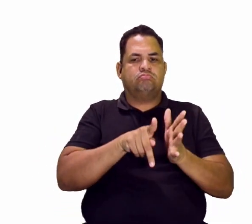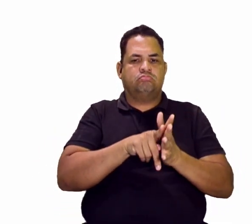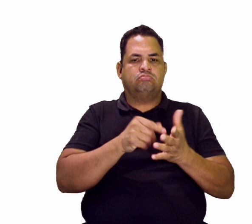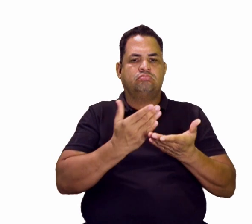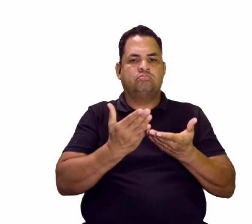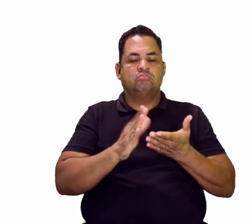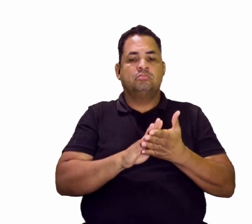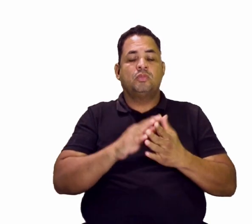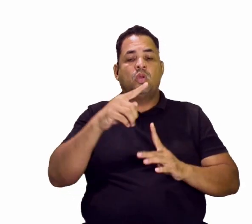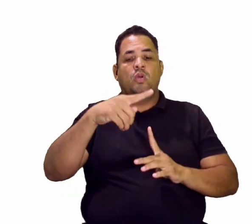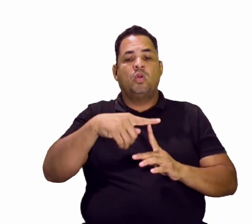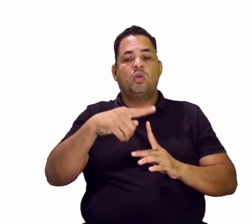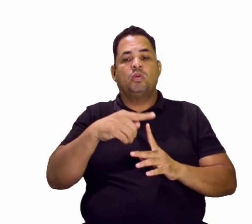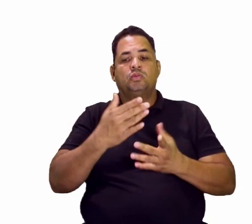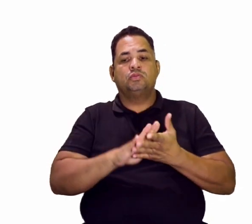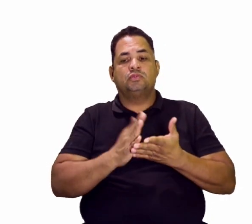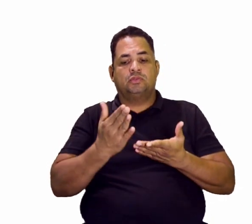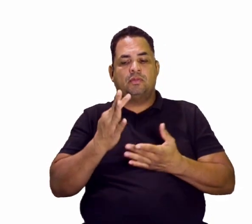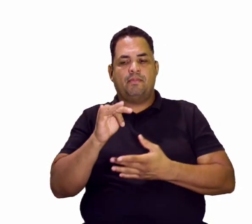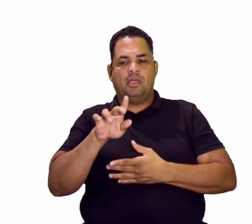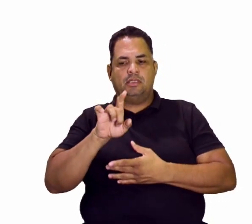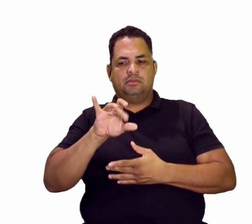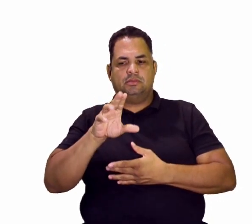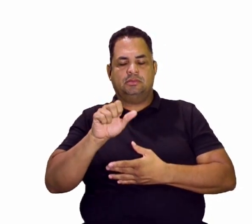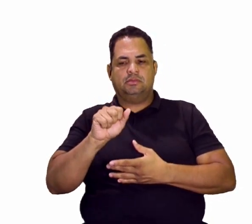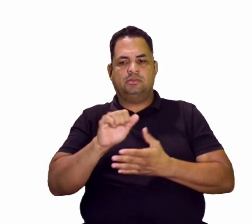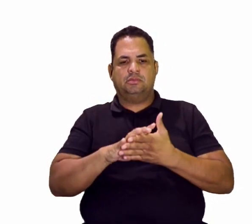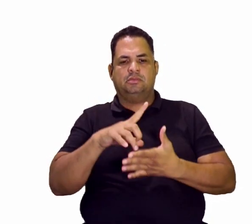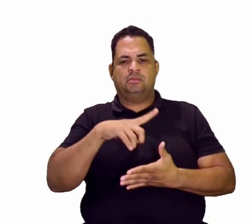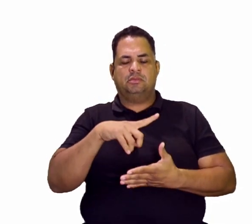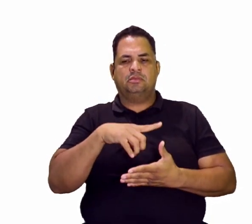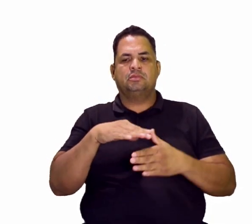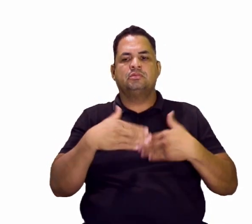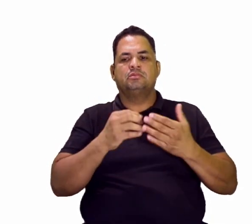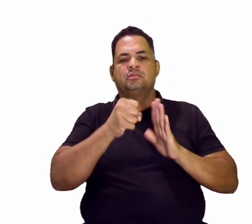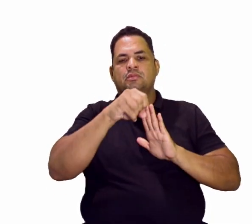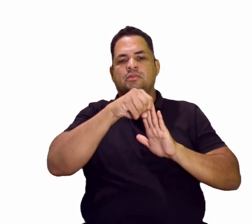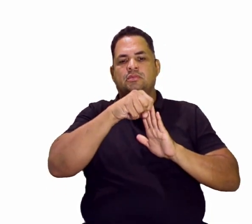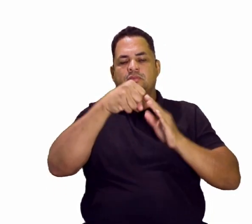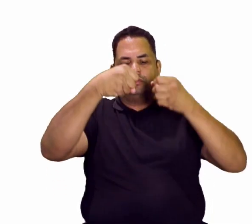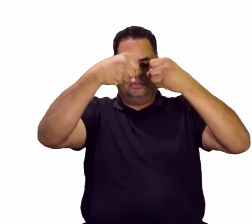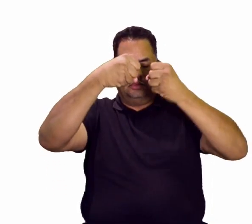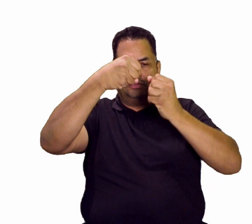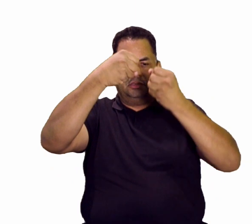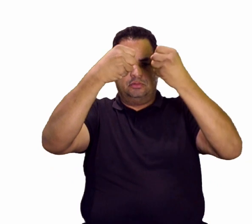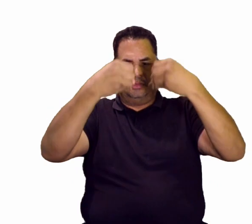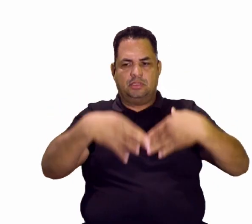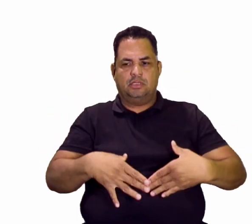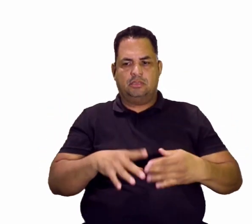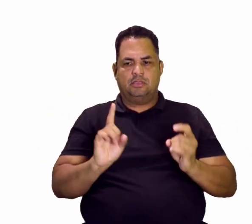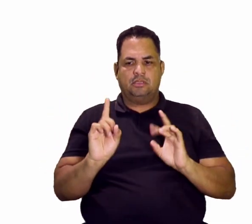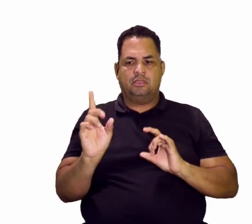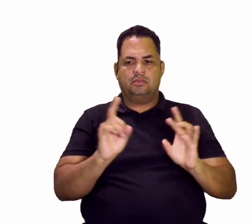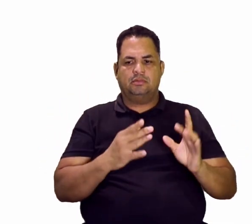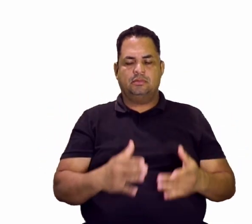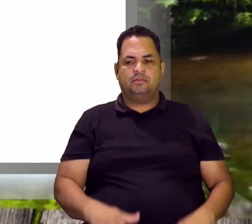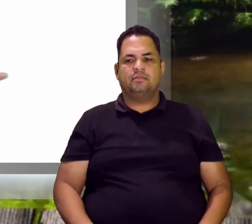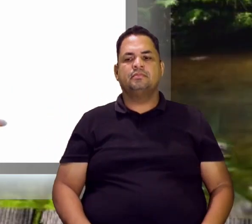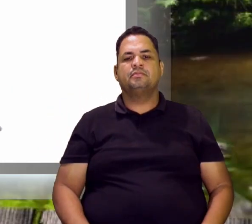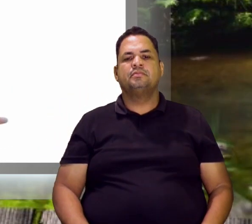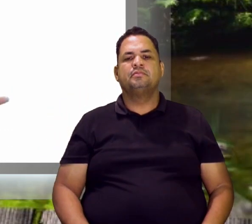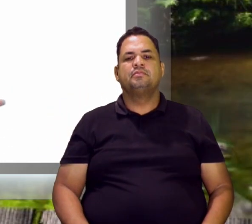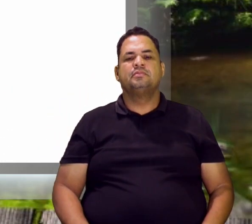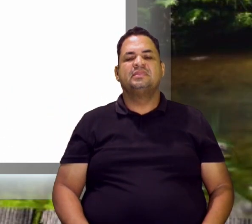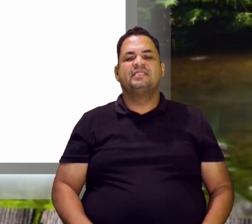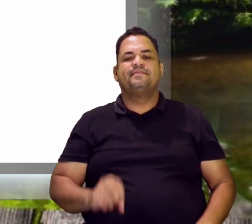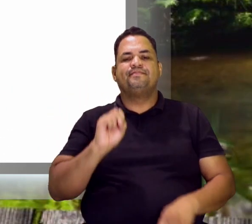no tipo de seres que parasitam, tá? E aí a gente vai destacar algumas formas. Então, olha aqui para mim. Esses